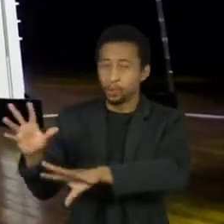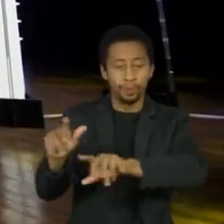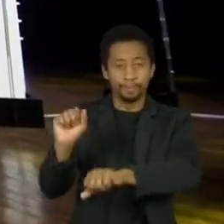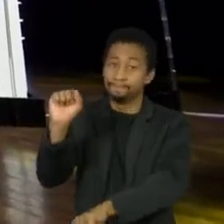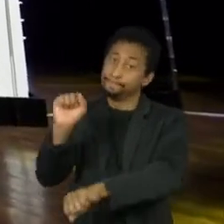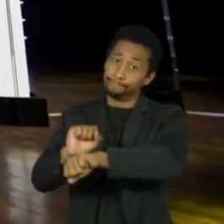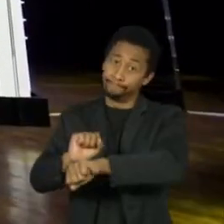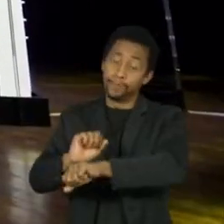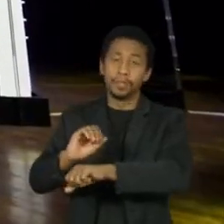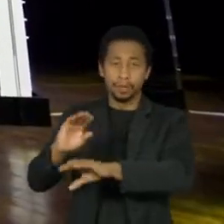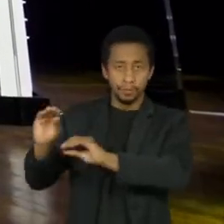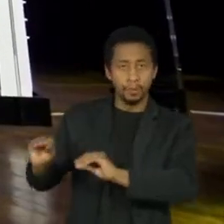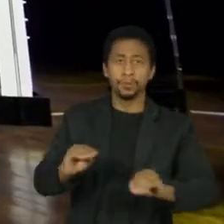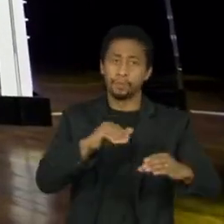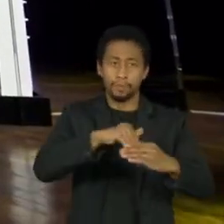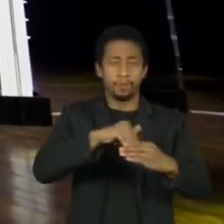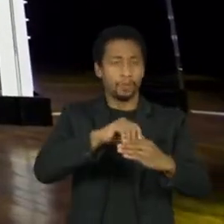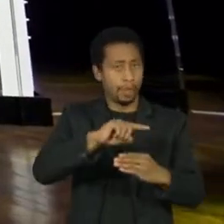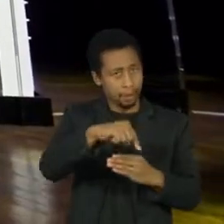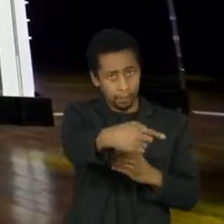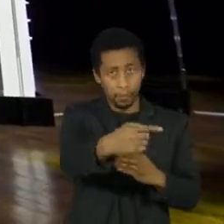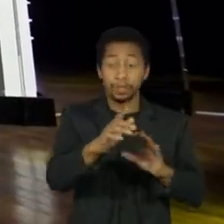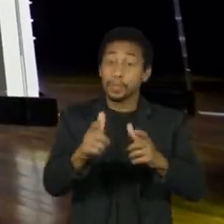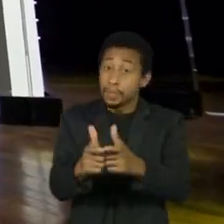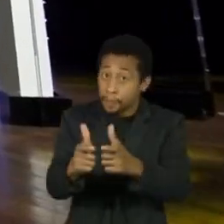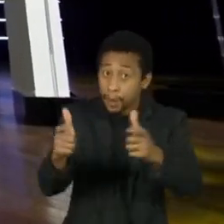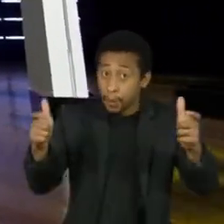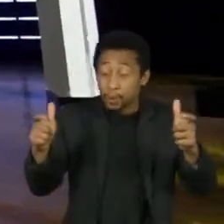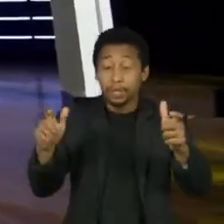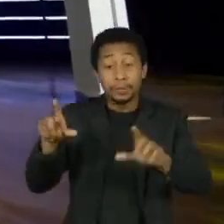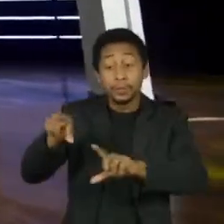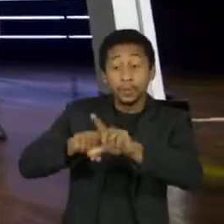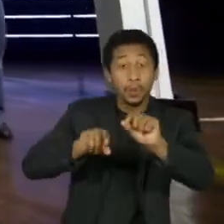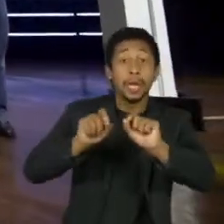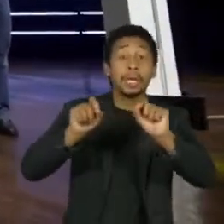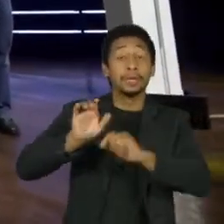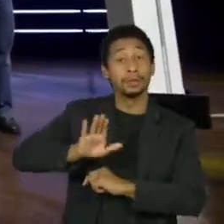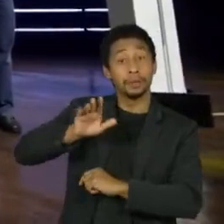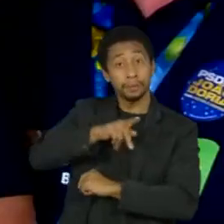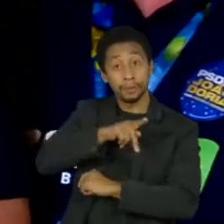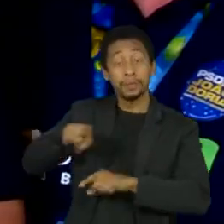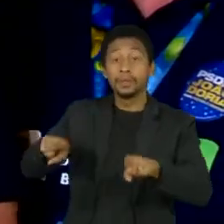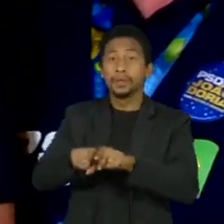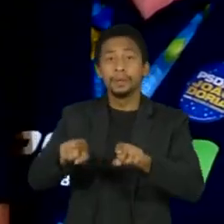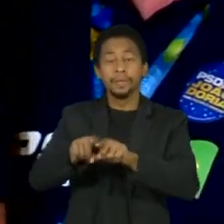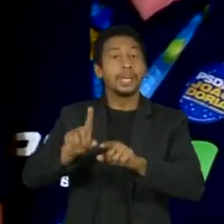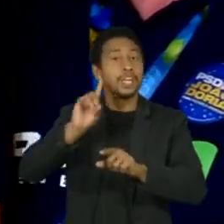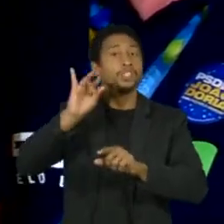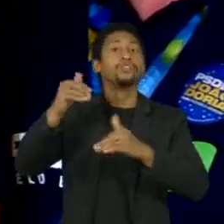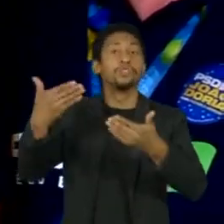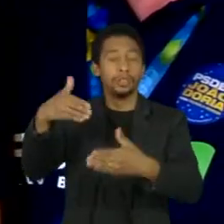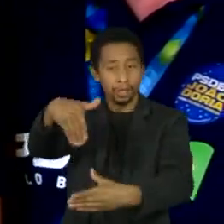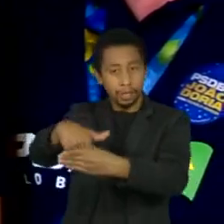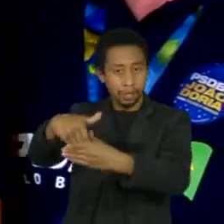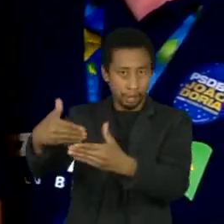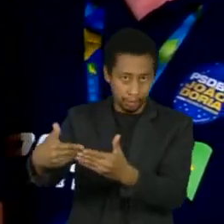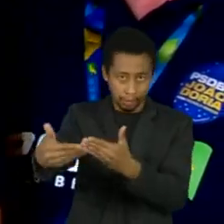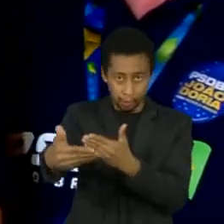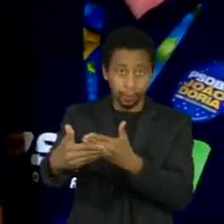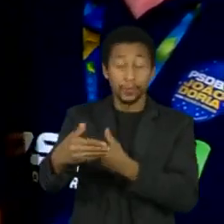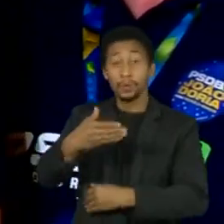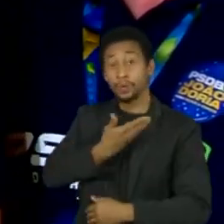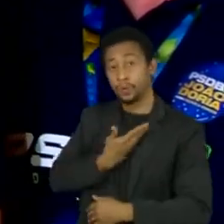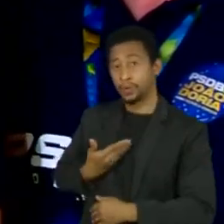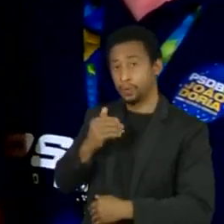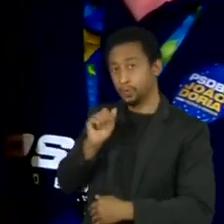os pré-candidatos, há divergências sobre a data de retomada da eleição. O governador de São Paulo, João Dória, e